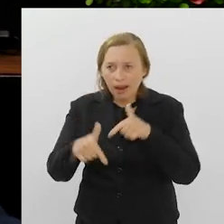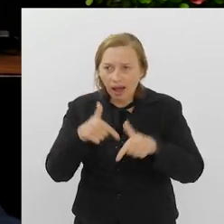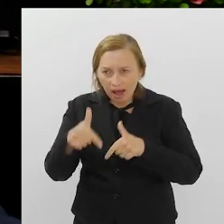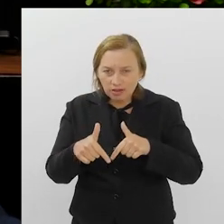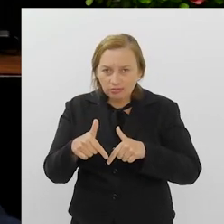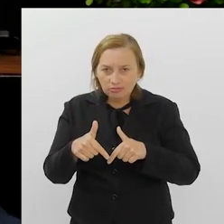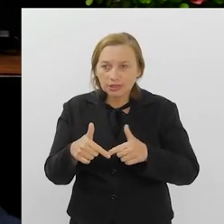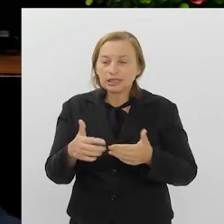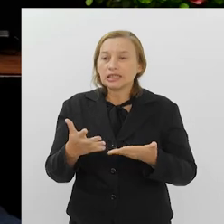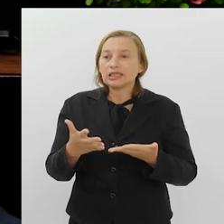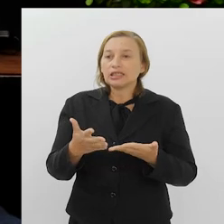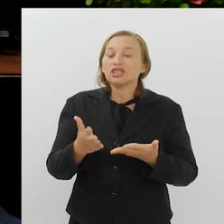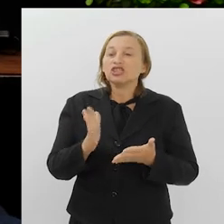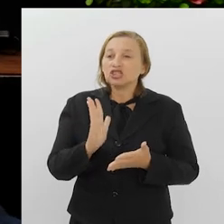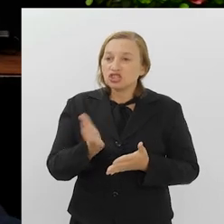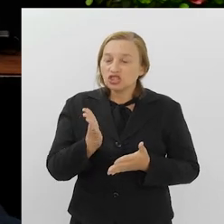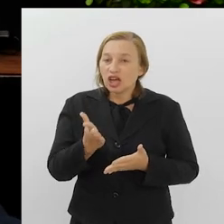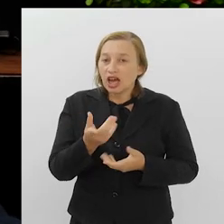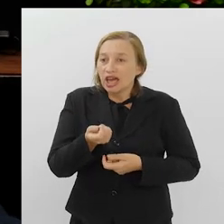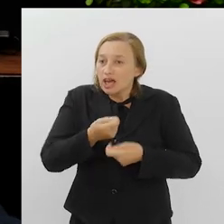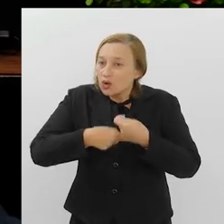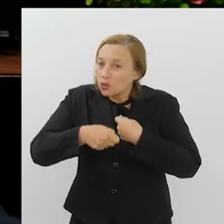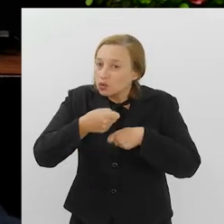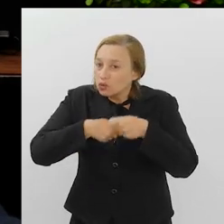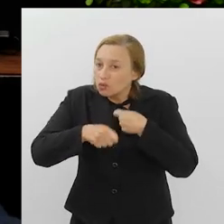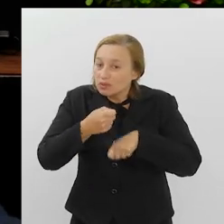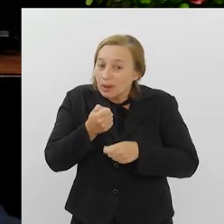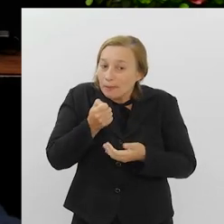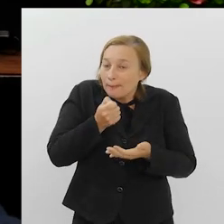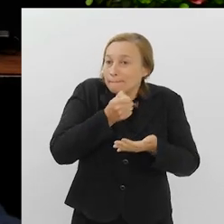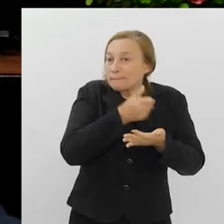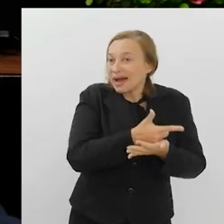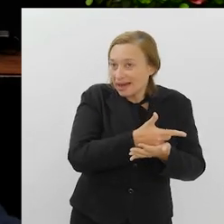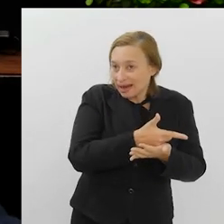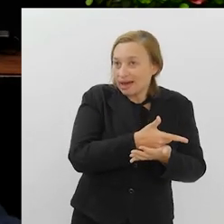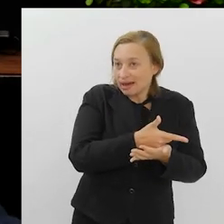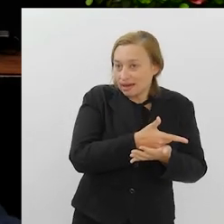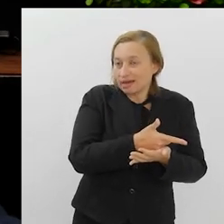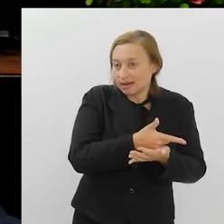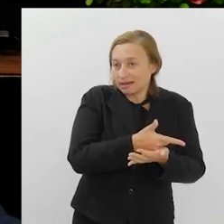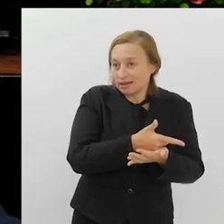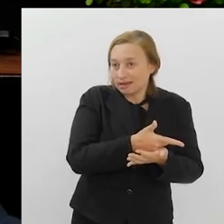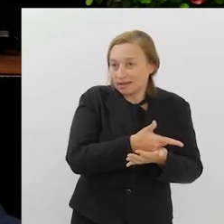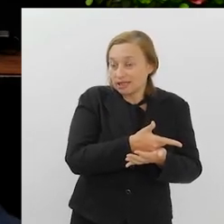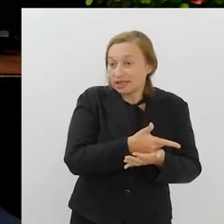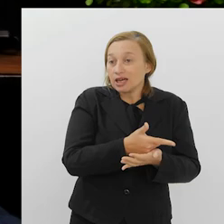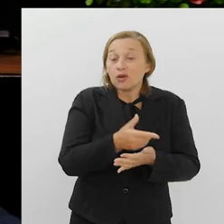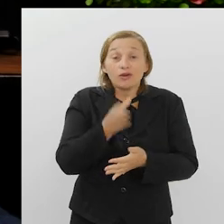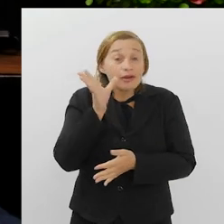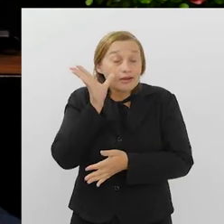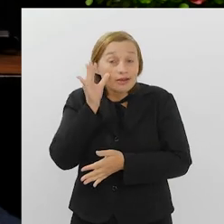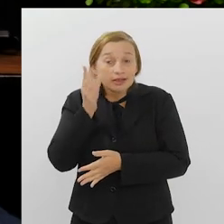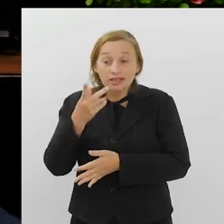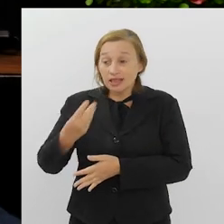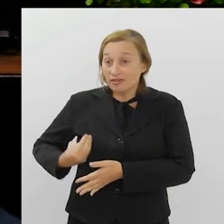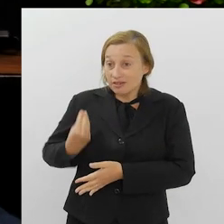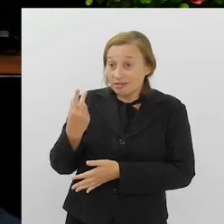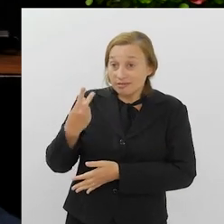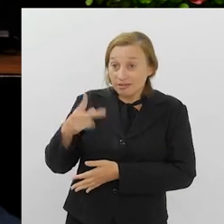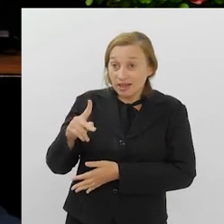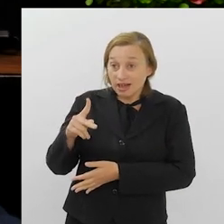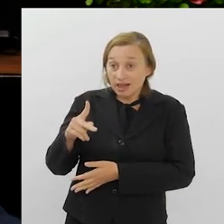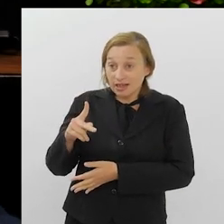precisa nem ter muitos recursos Eles já economizam para pagar suas missões e o que é interessante é que a vida